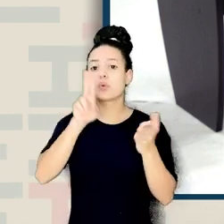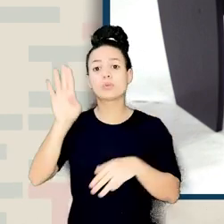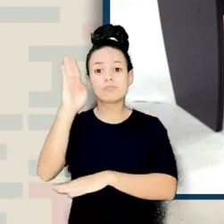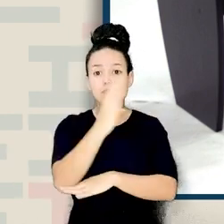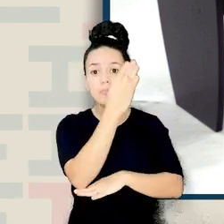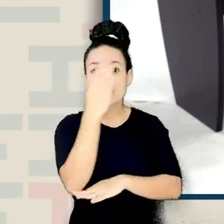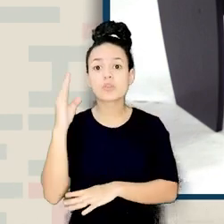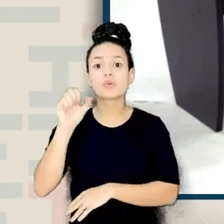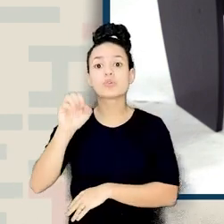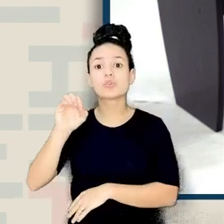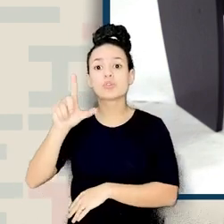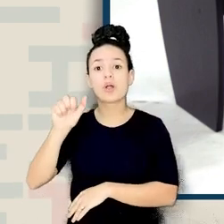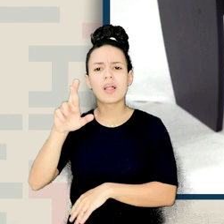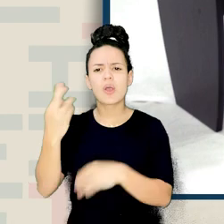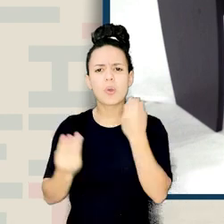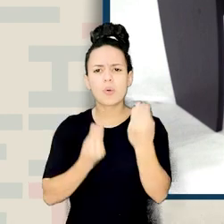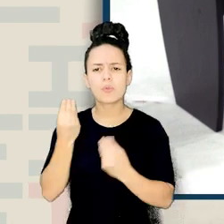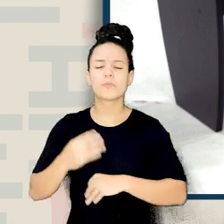seguinte execução.